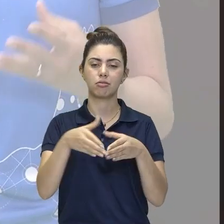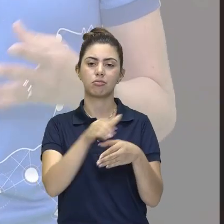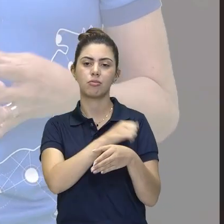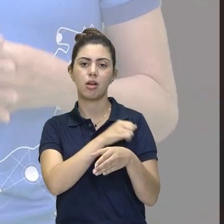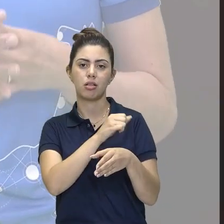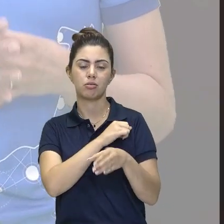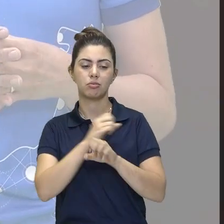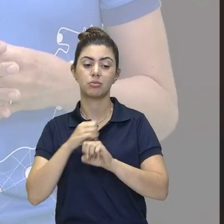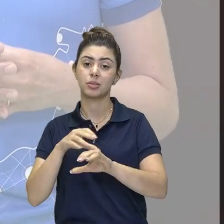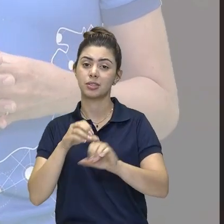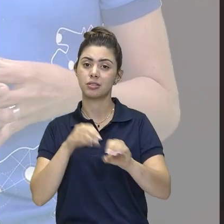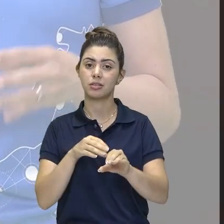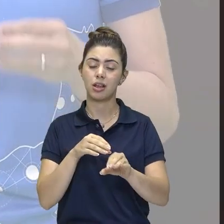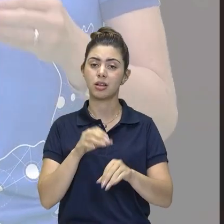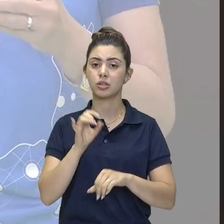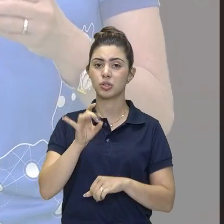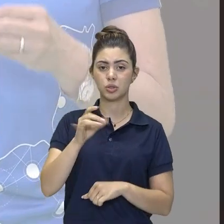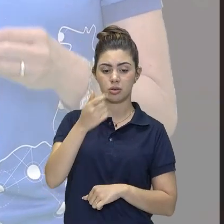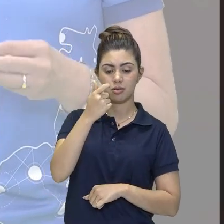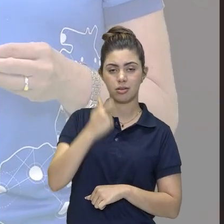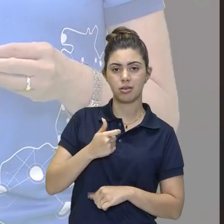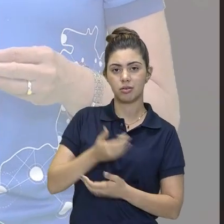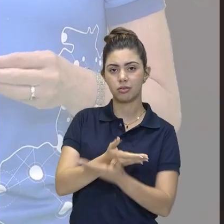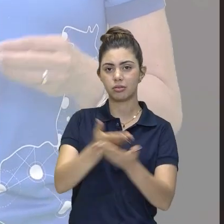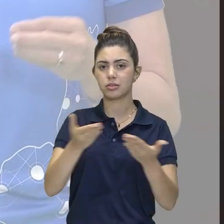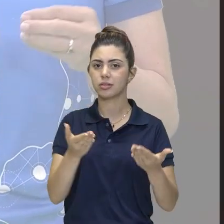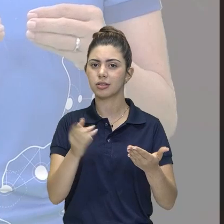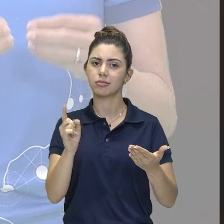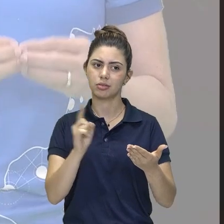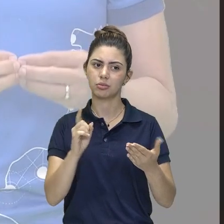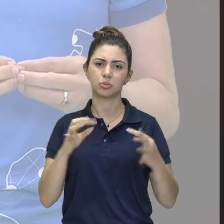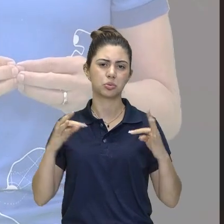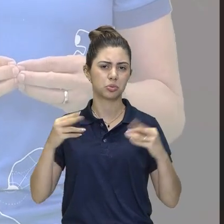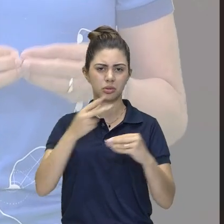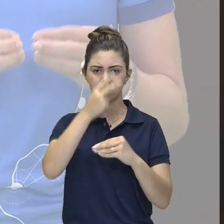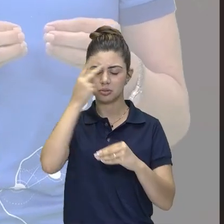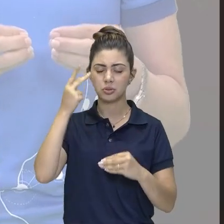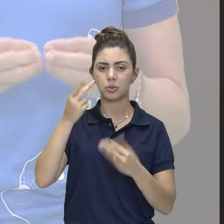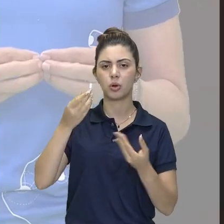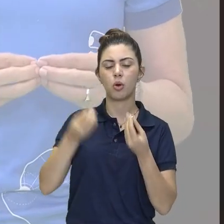que é você, não somente de forma física,